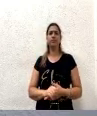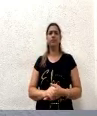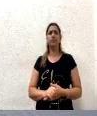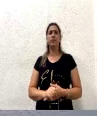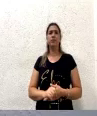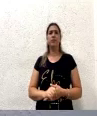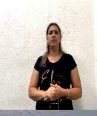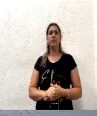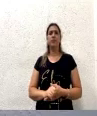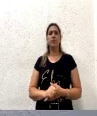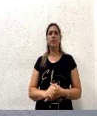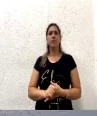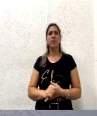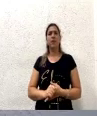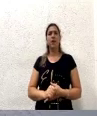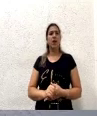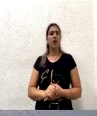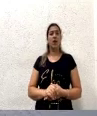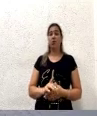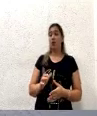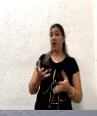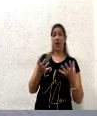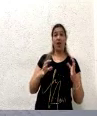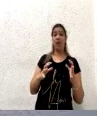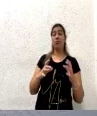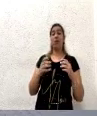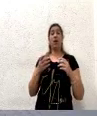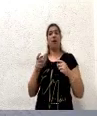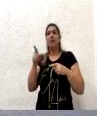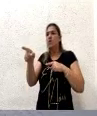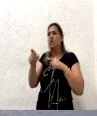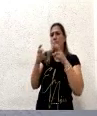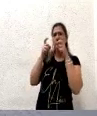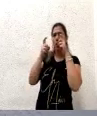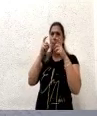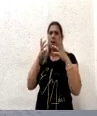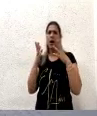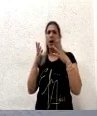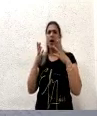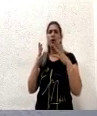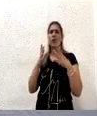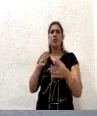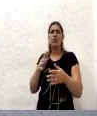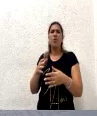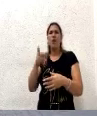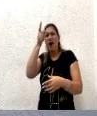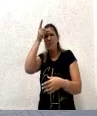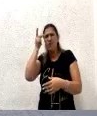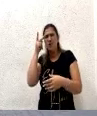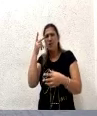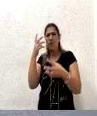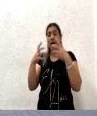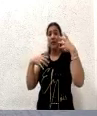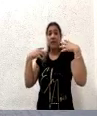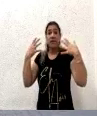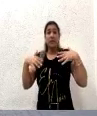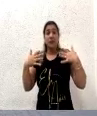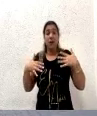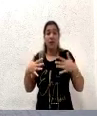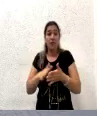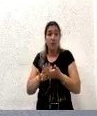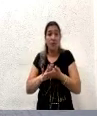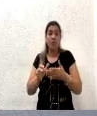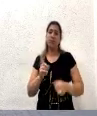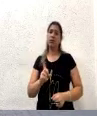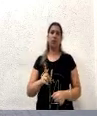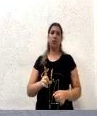deixar a pessoa preocupada ou colocar fogo no parquinho, vou brincar aqui, mas é dar transparência,